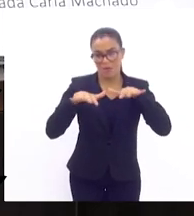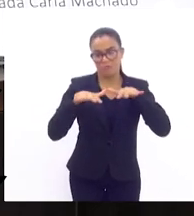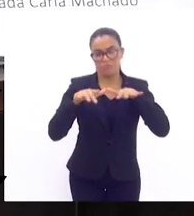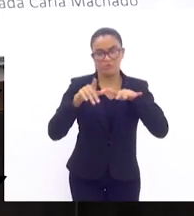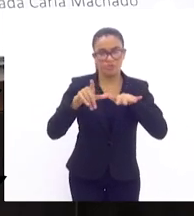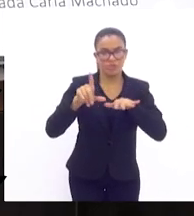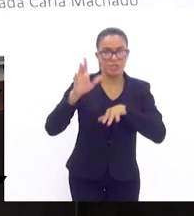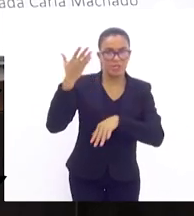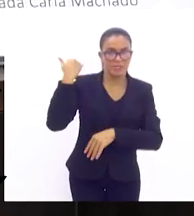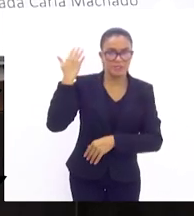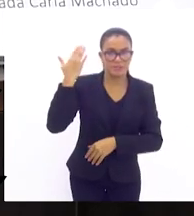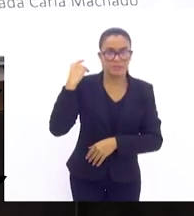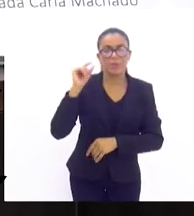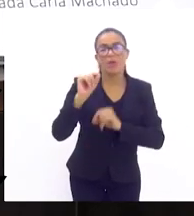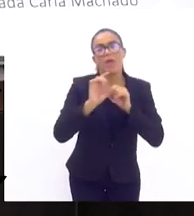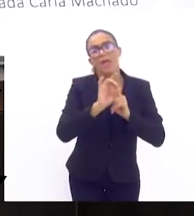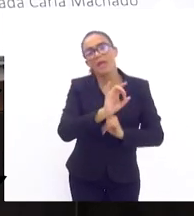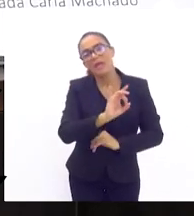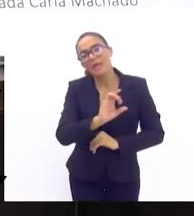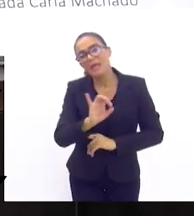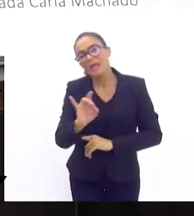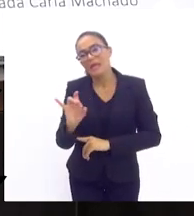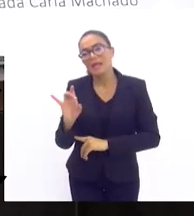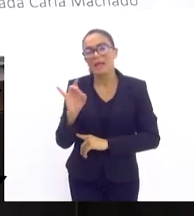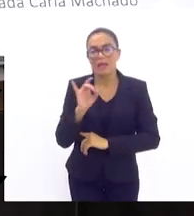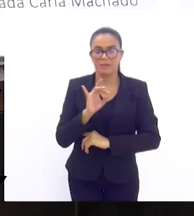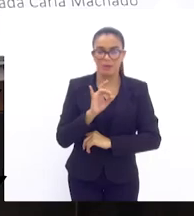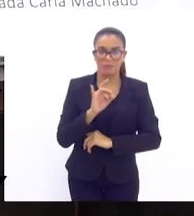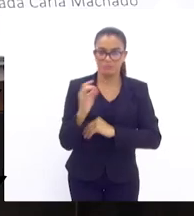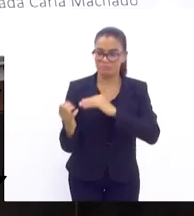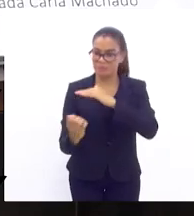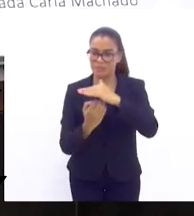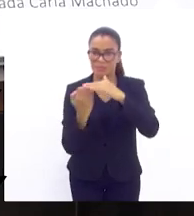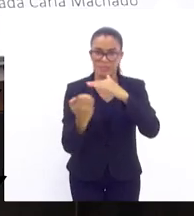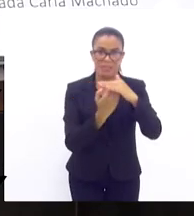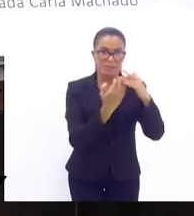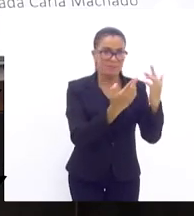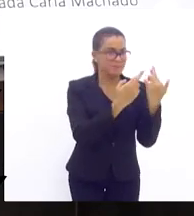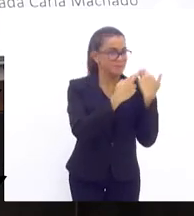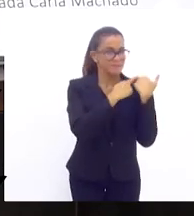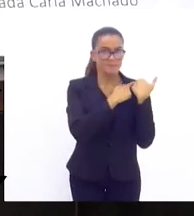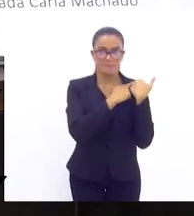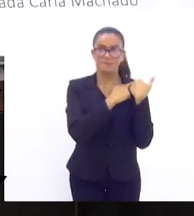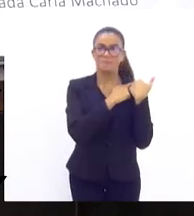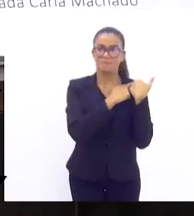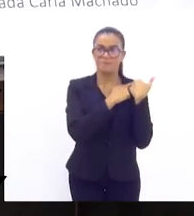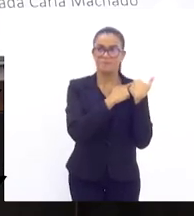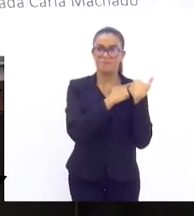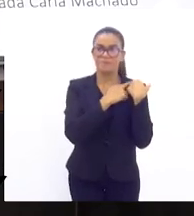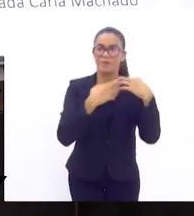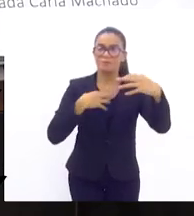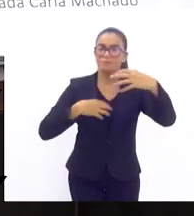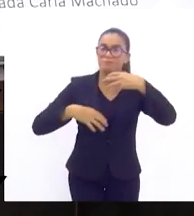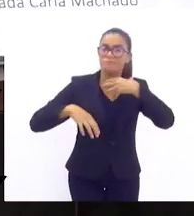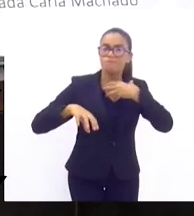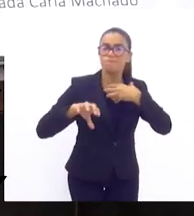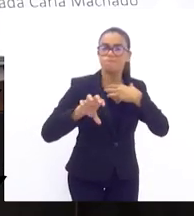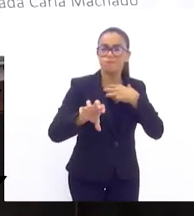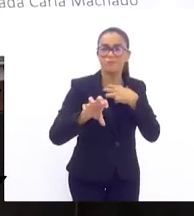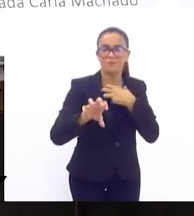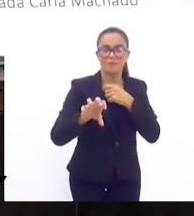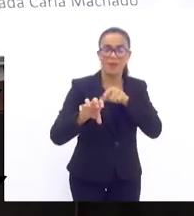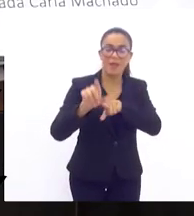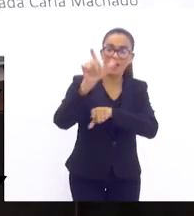é para que cada um dos empresários se coloque na posição daquele